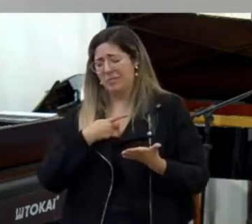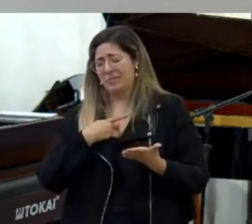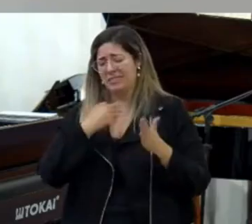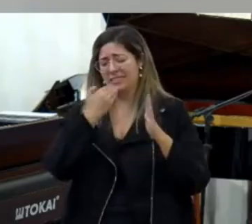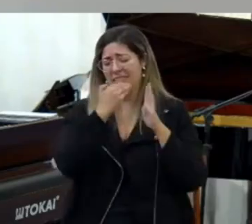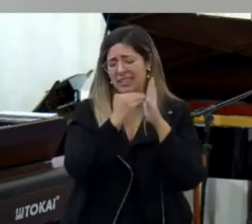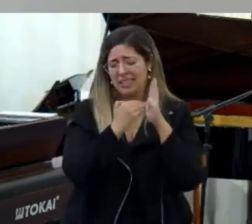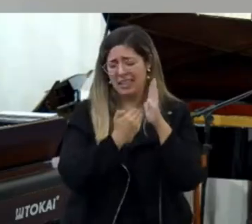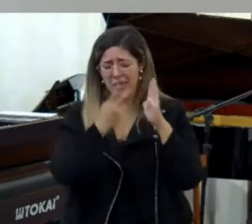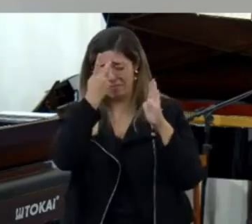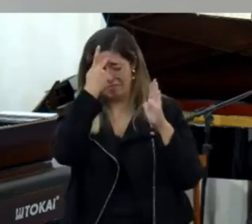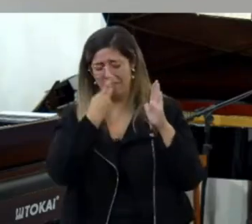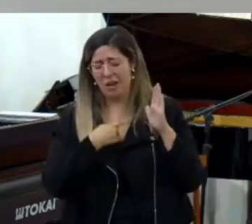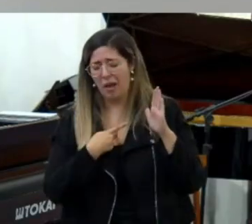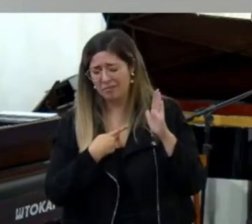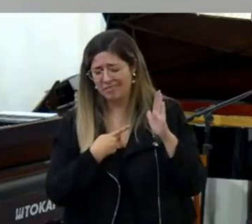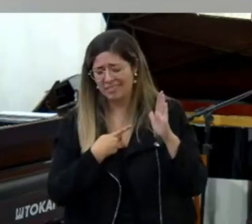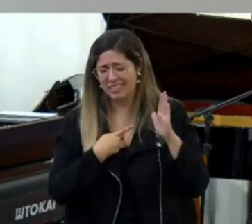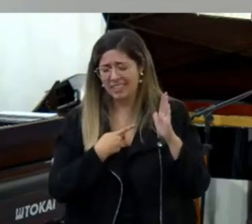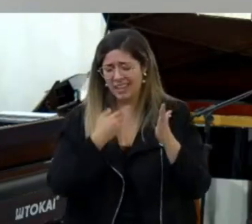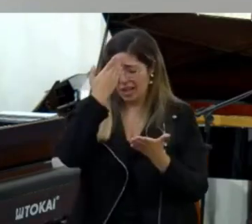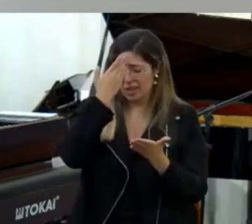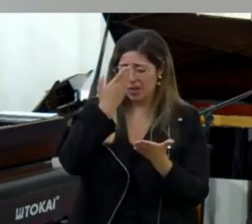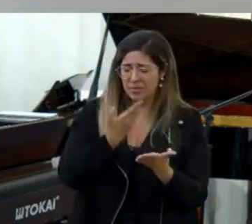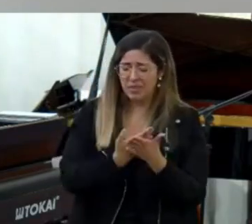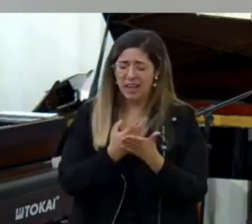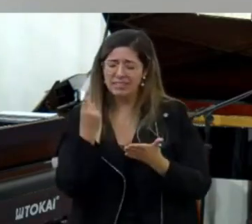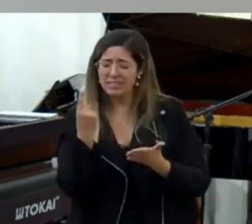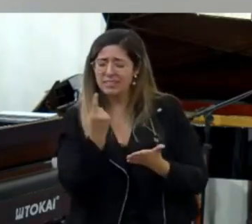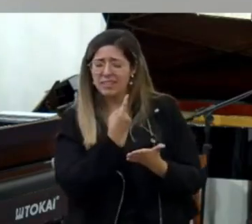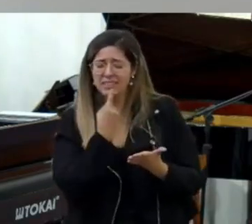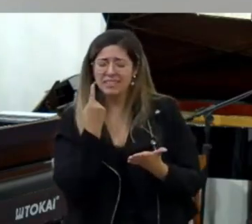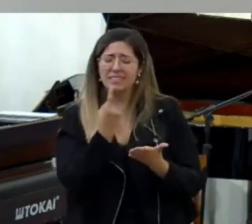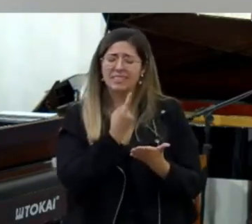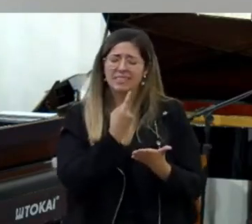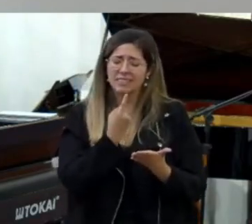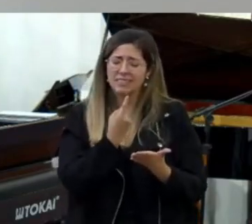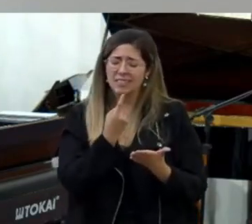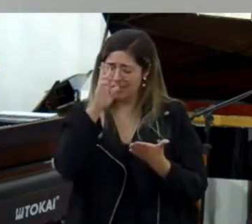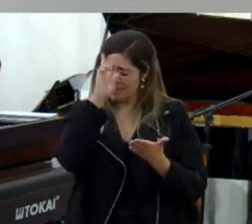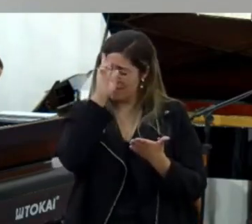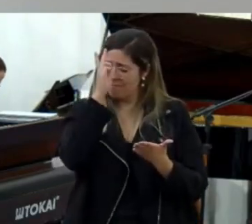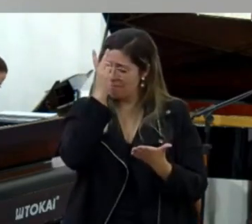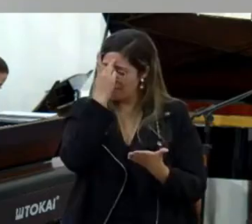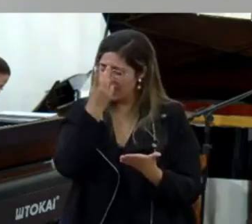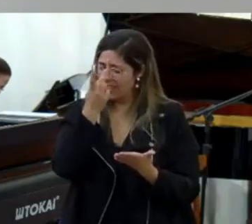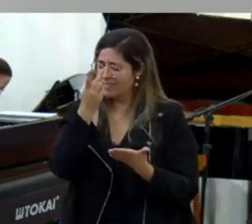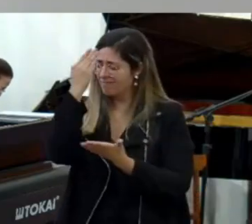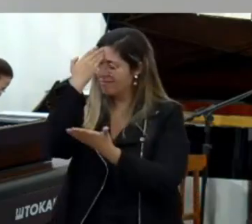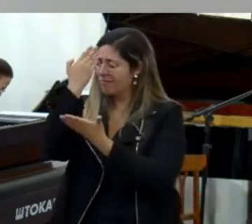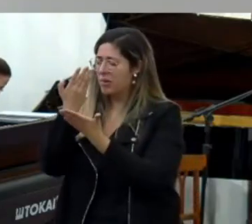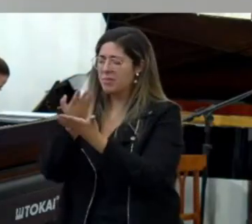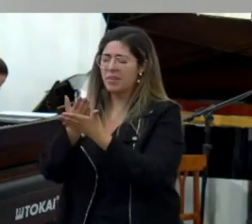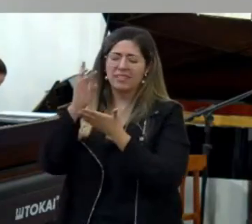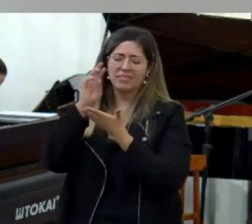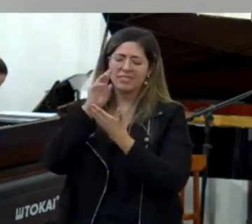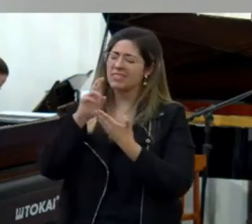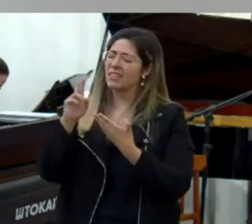tenha confiado nos seus ideais, tenha se sentido seguro na forma como tem conduzido a sua vida, permita-nos,